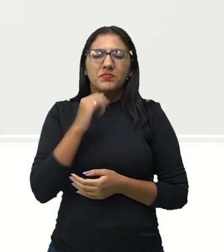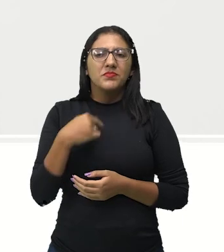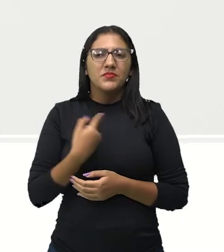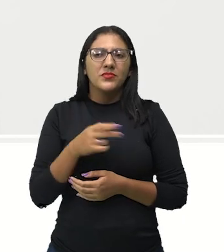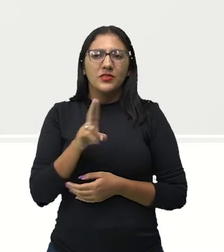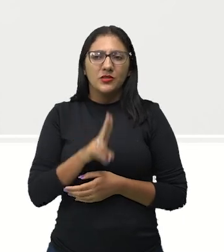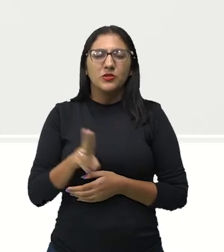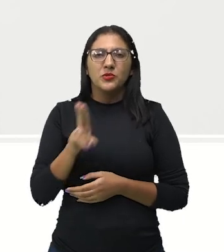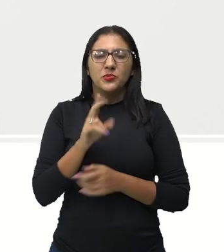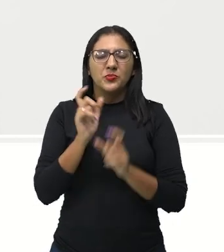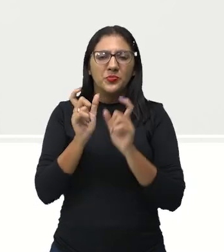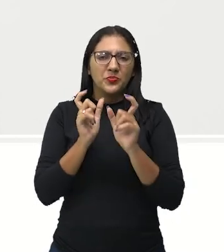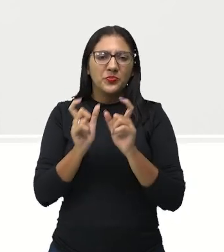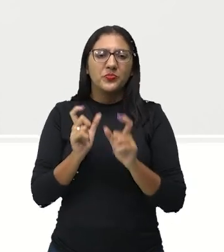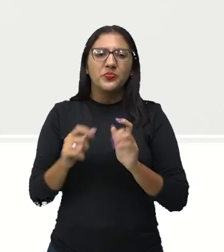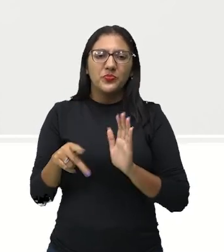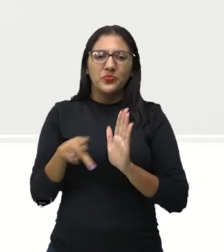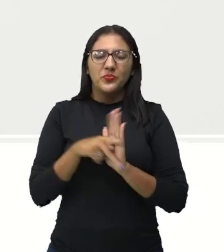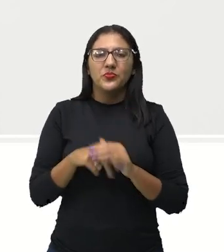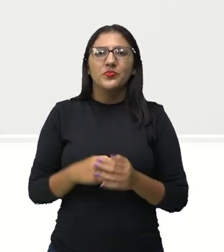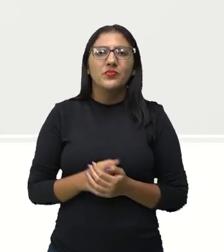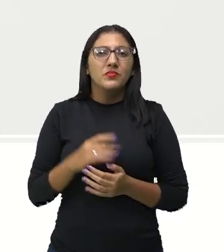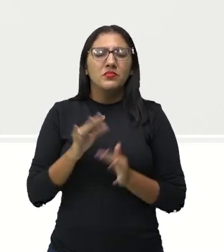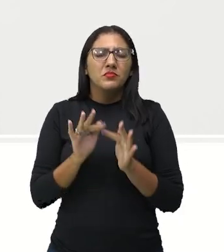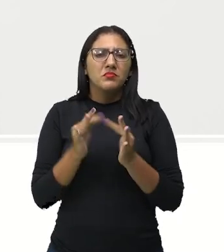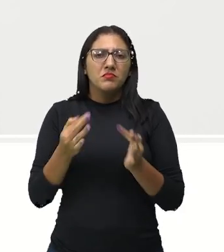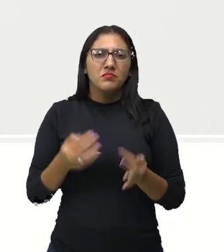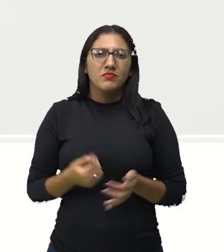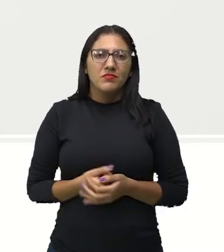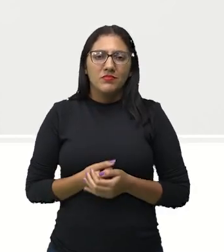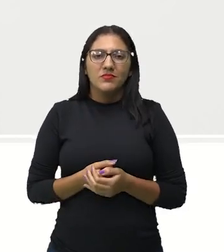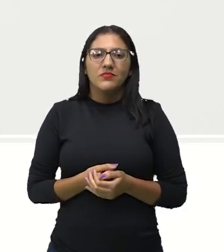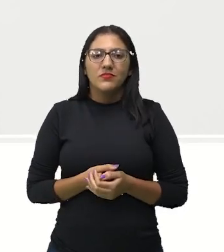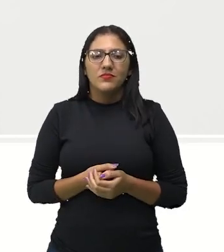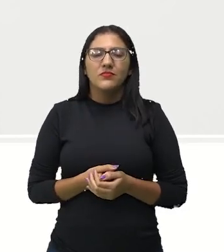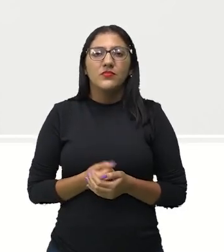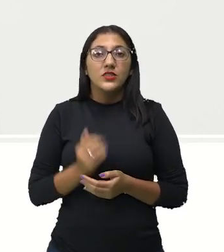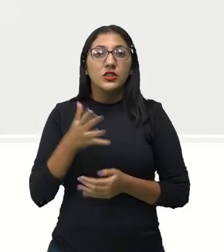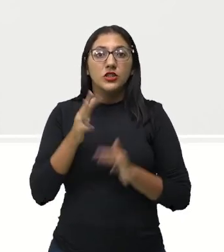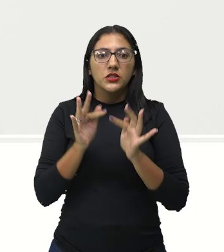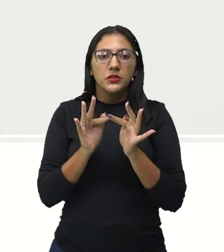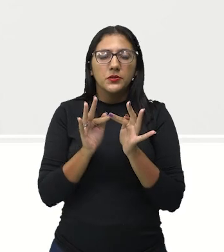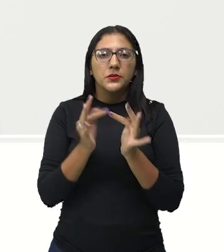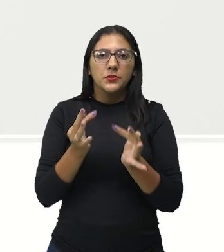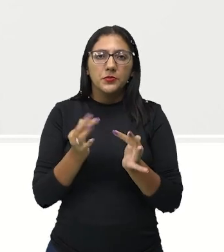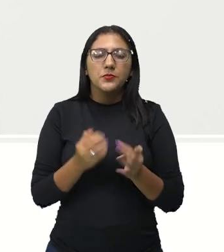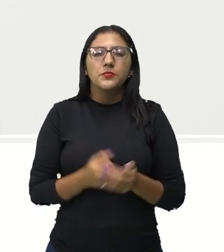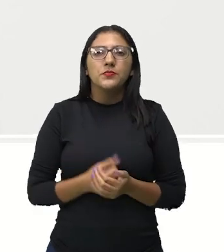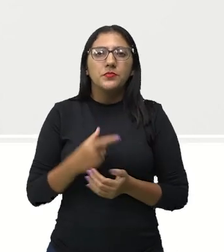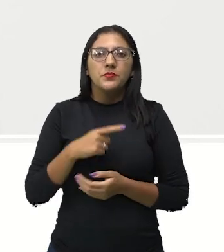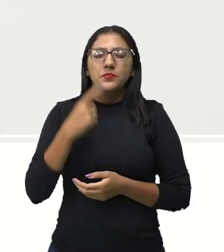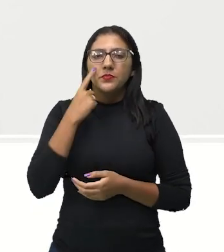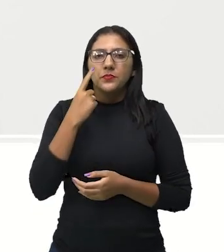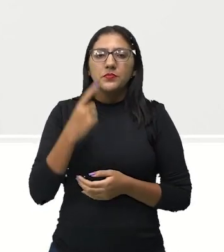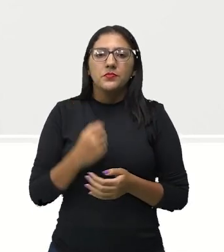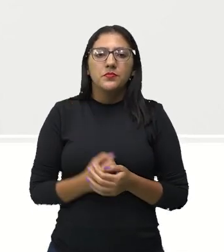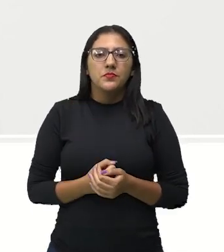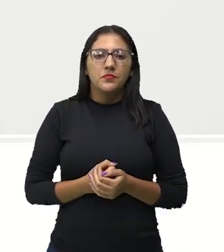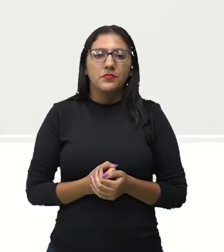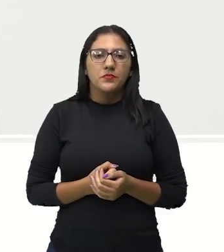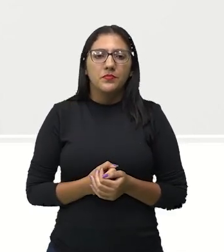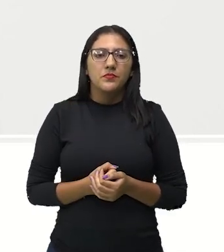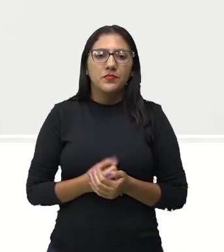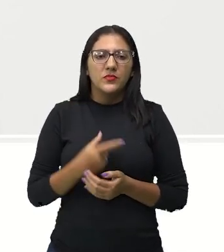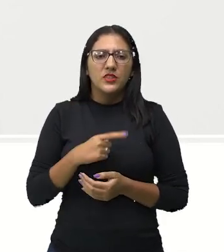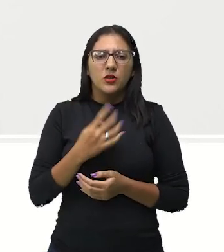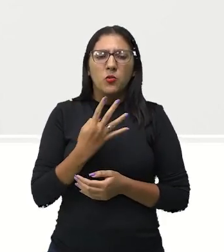costuma aí falar aí, mas é simplificar, tá legal? Simplificando, então, nós ficamos com 40,